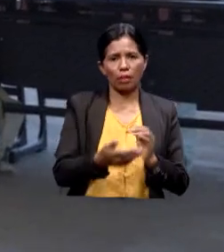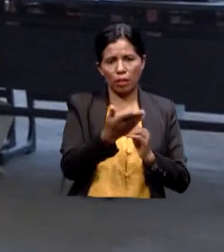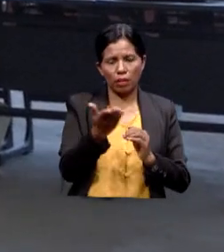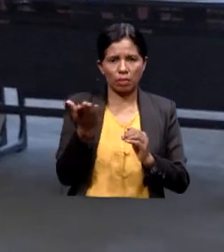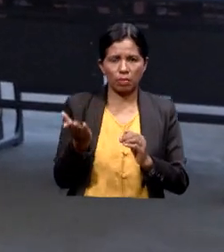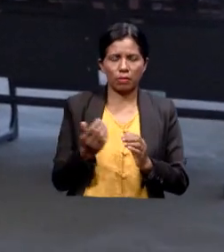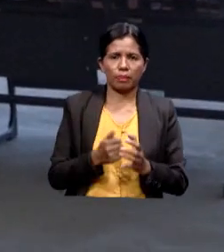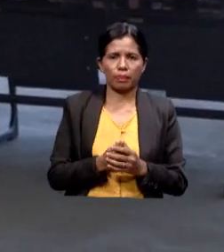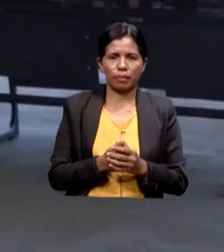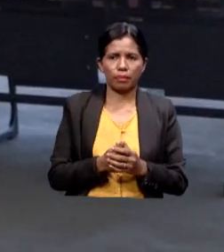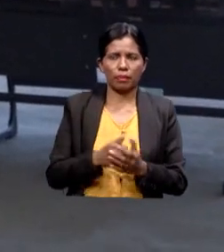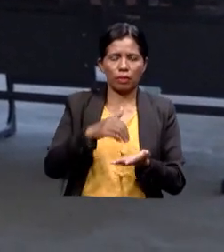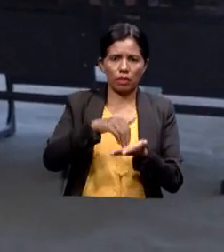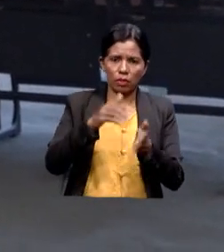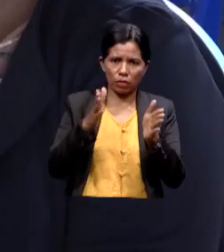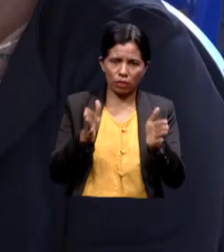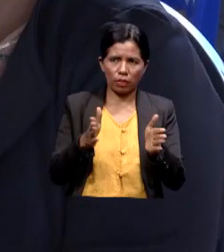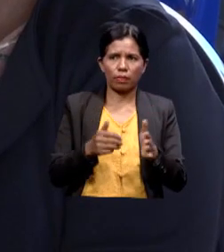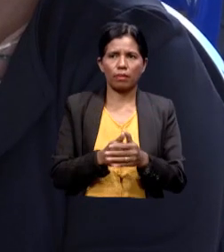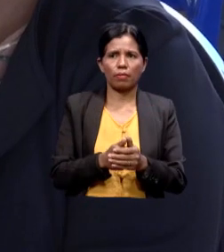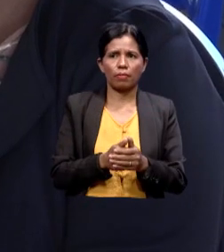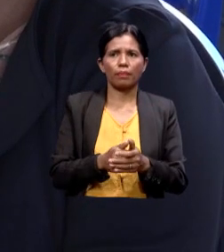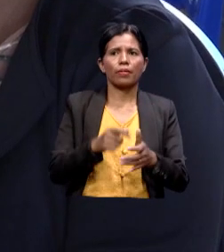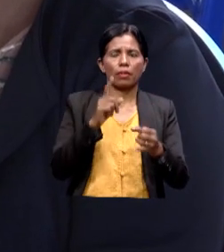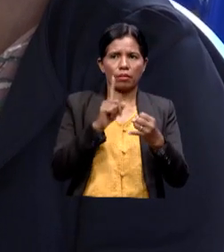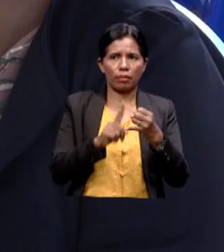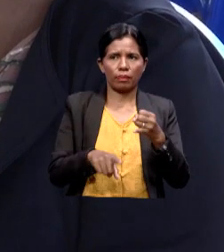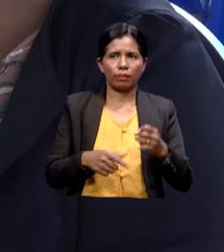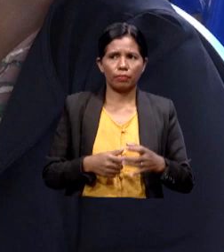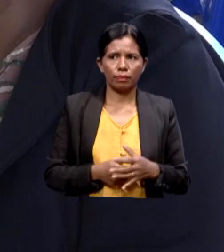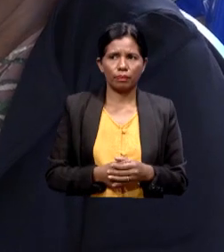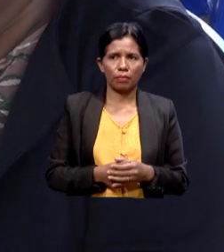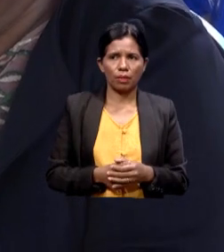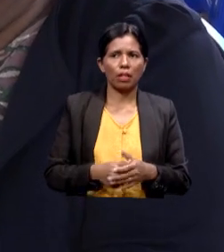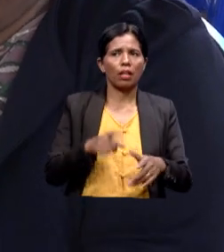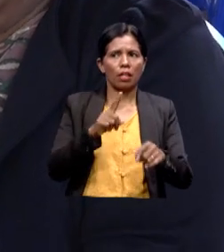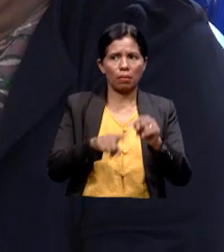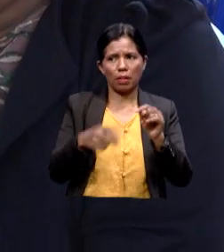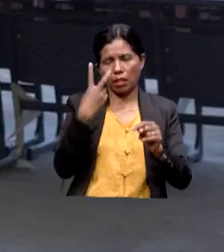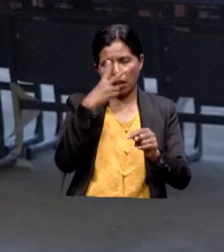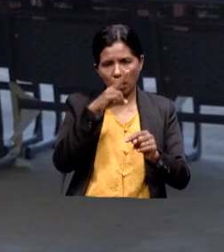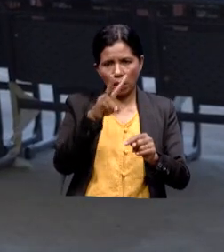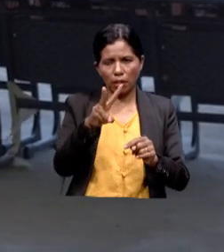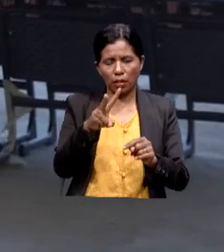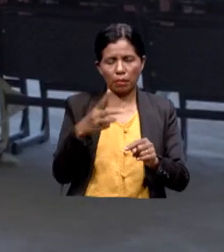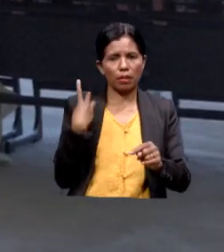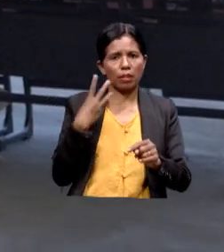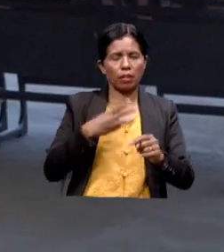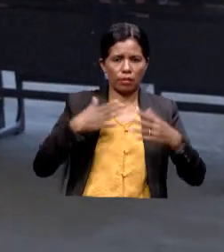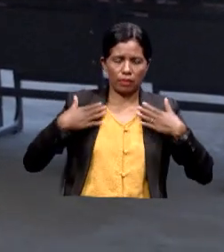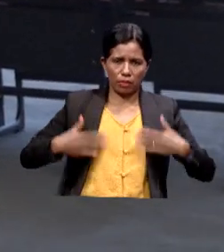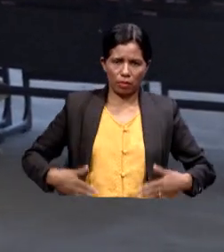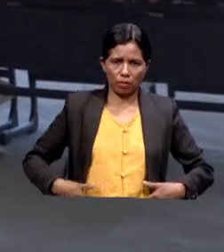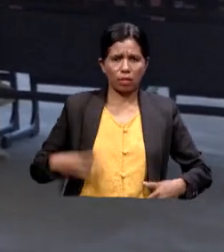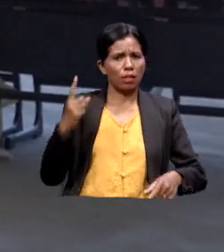na bem, estude nem. E cus fale. La bela harede vai em mim sim lolo. La